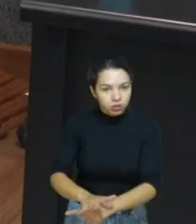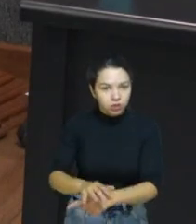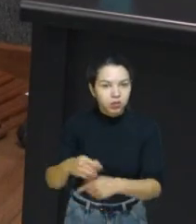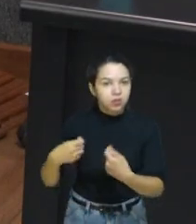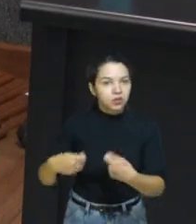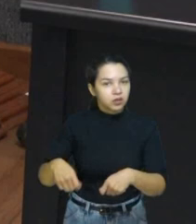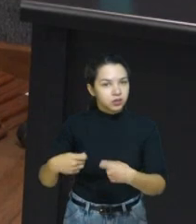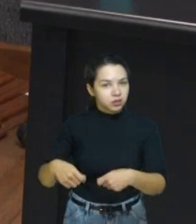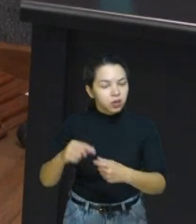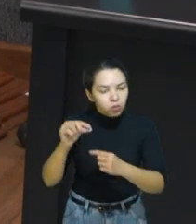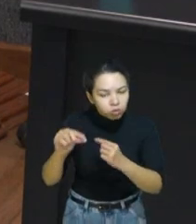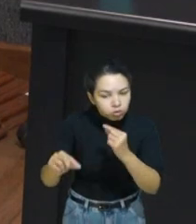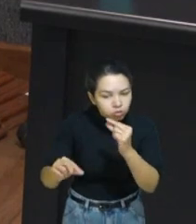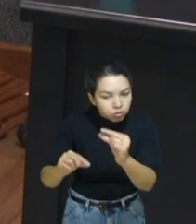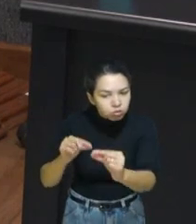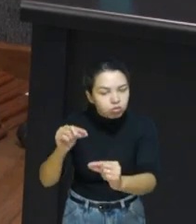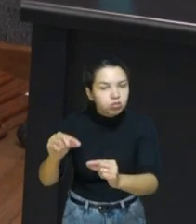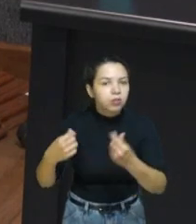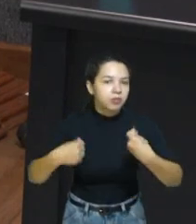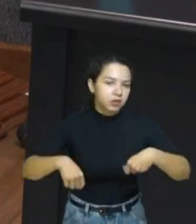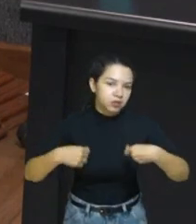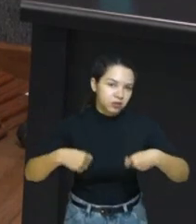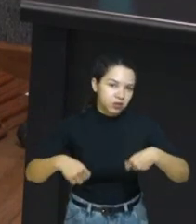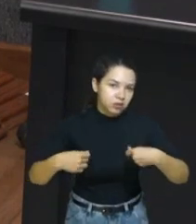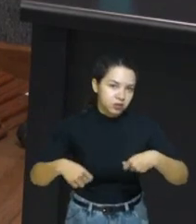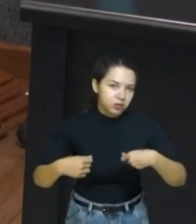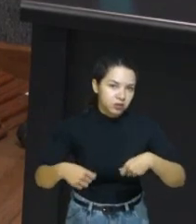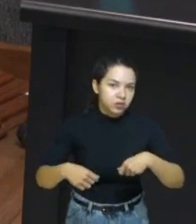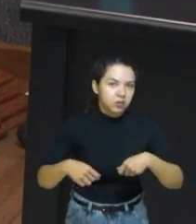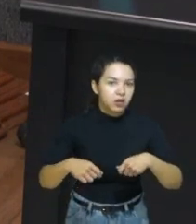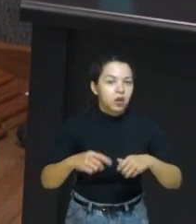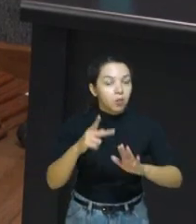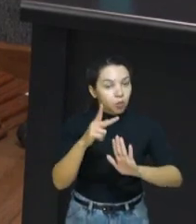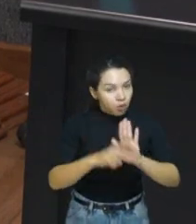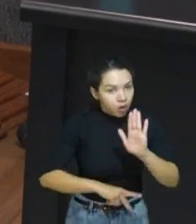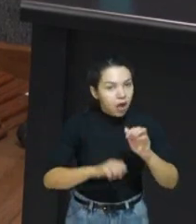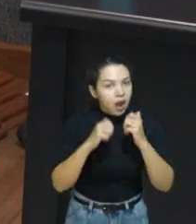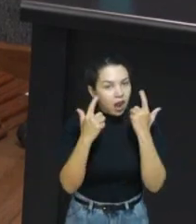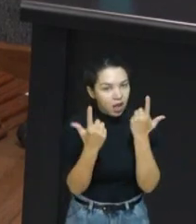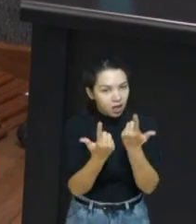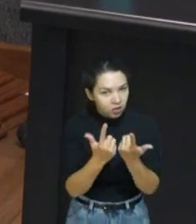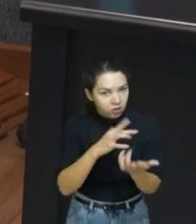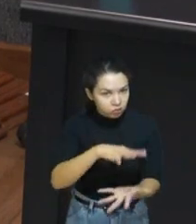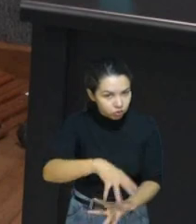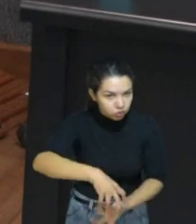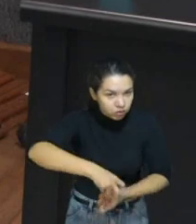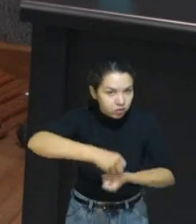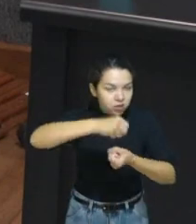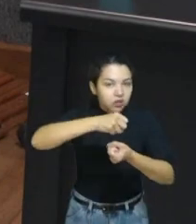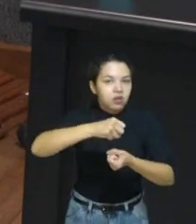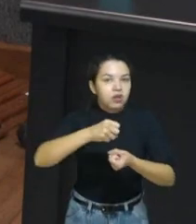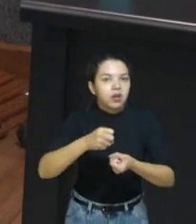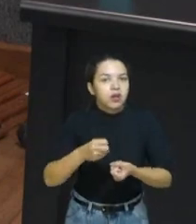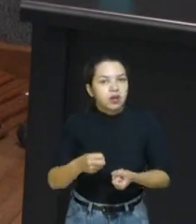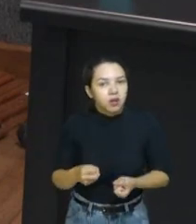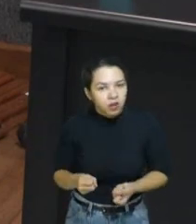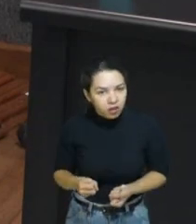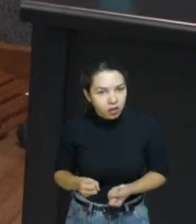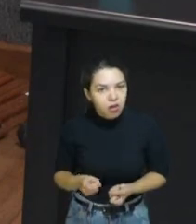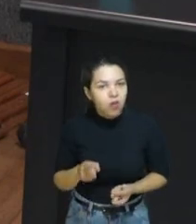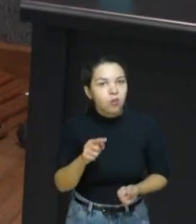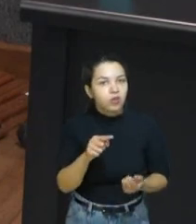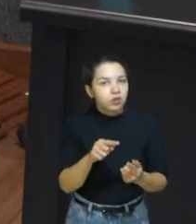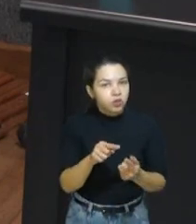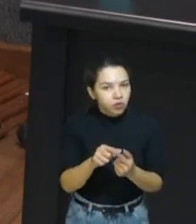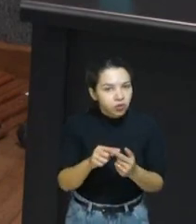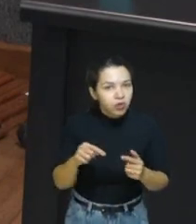coisa tem que representar e simbolizar. Então, a ação do Alesse Sustentável, para além de colocar o prédio, a administração